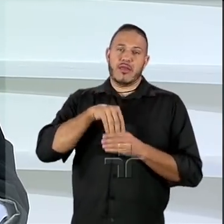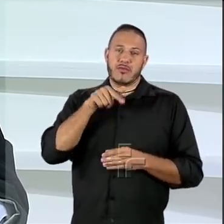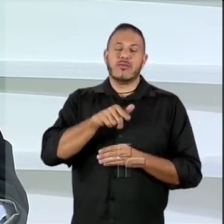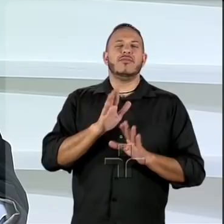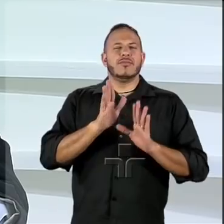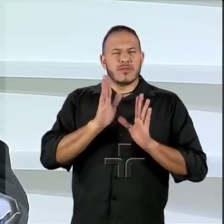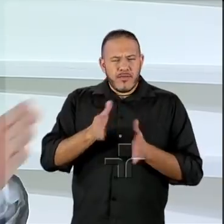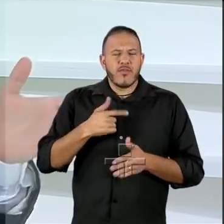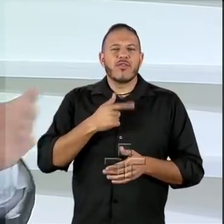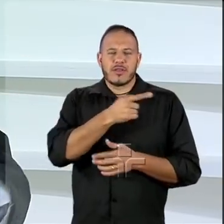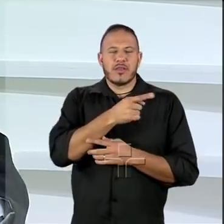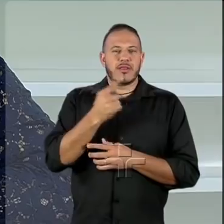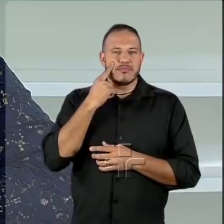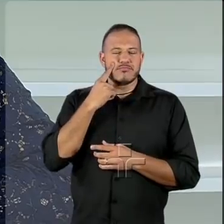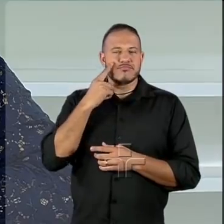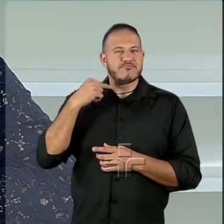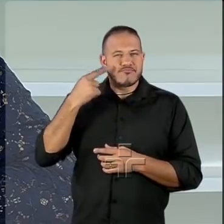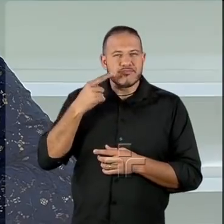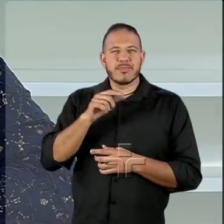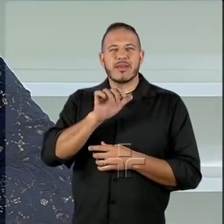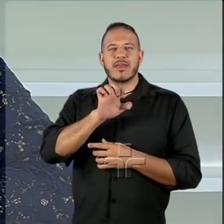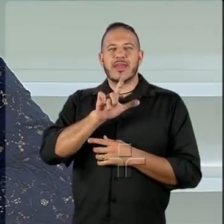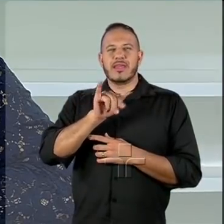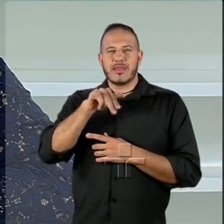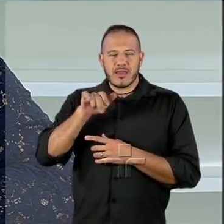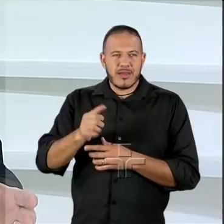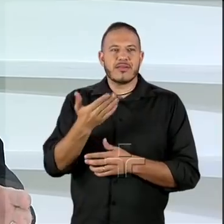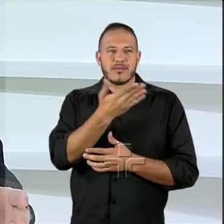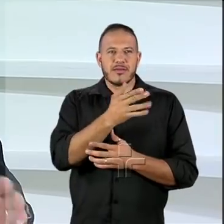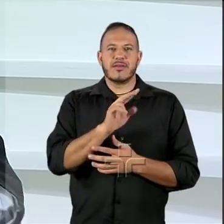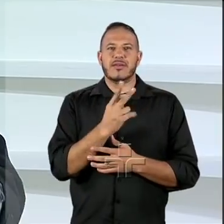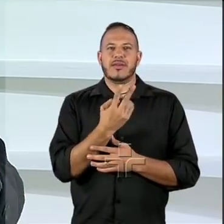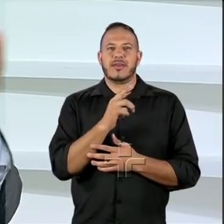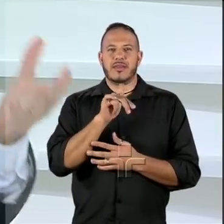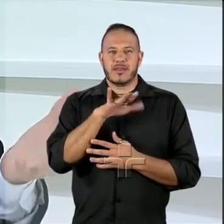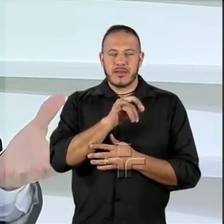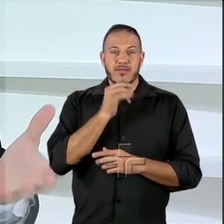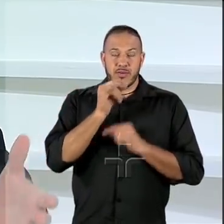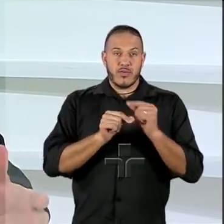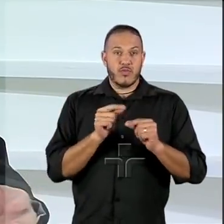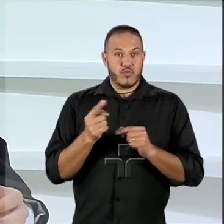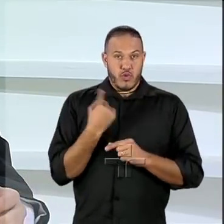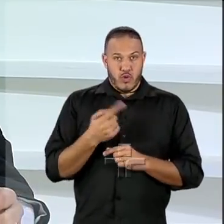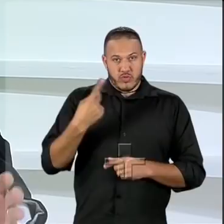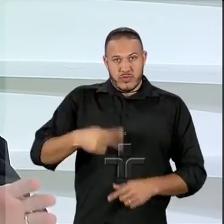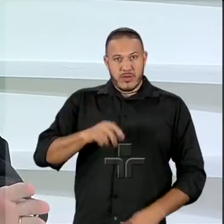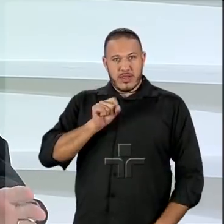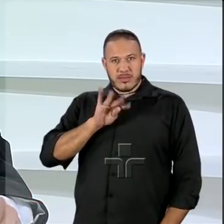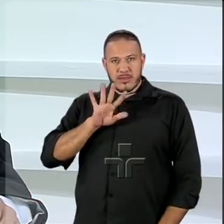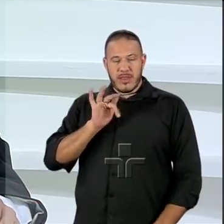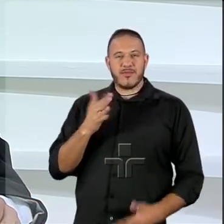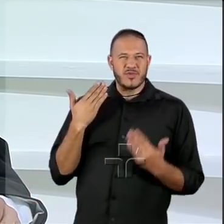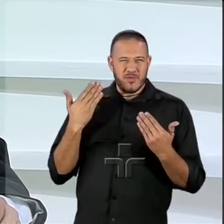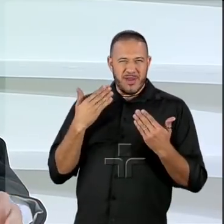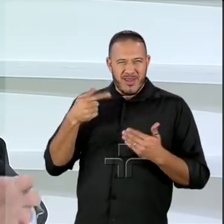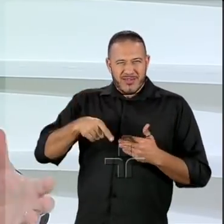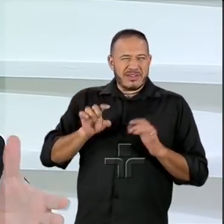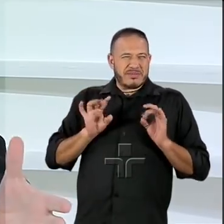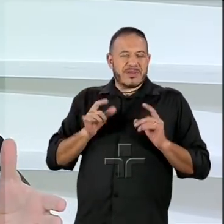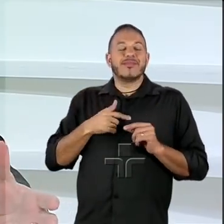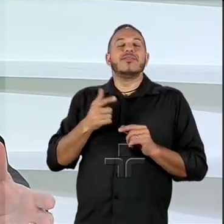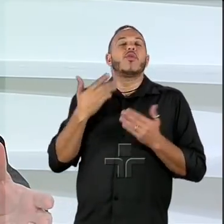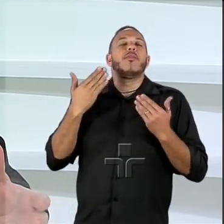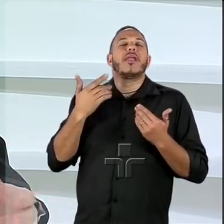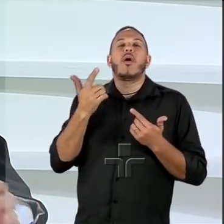aqui pela doutora Eliana, pelo doutor Heleno, que o nosso Supremo ele tem uma peculiaridade se comparado a outros tribunais mundo afora. Ele